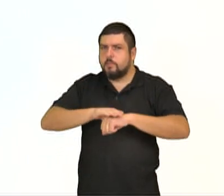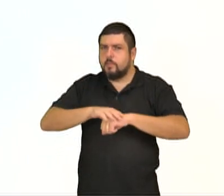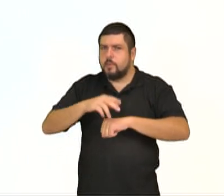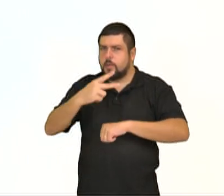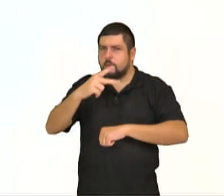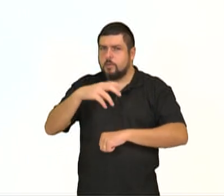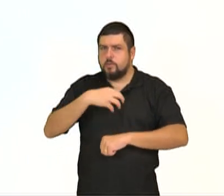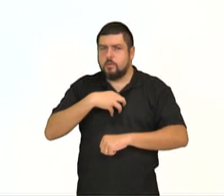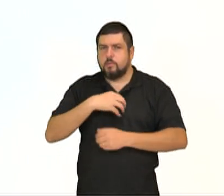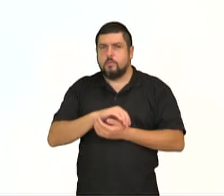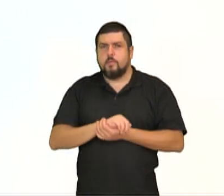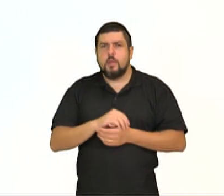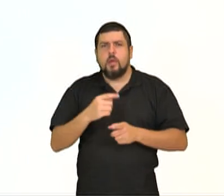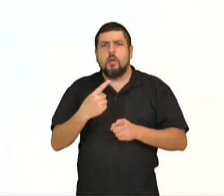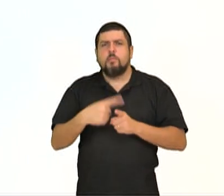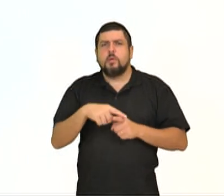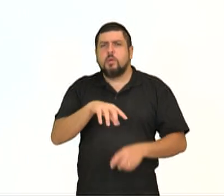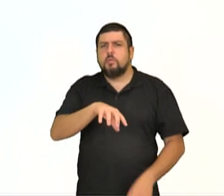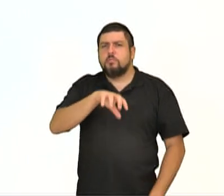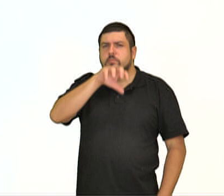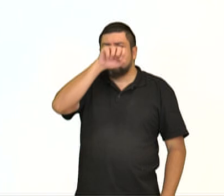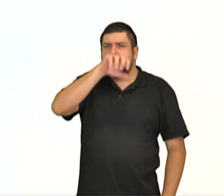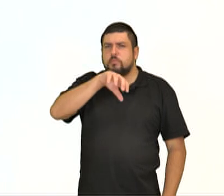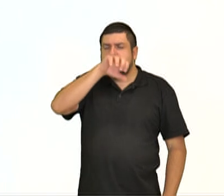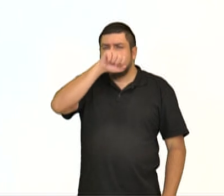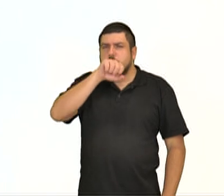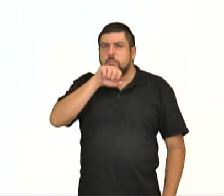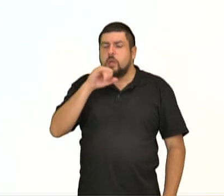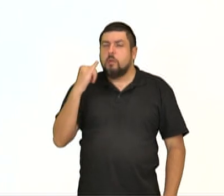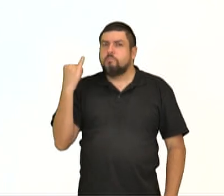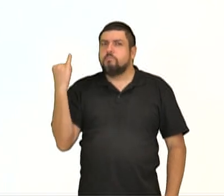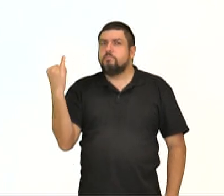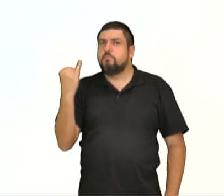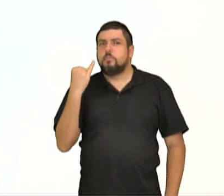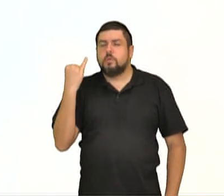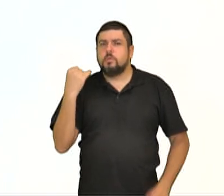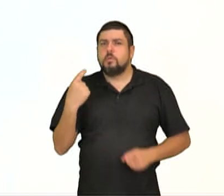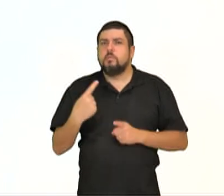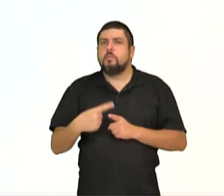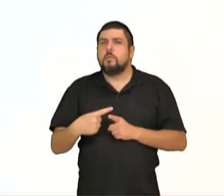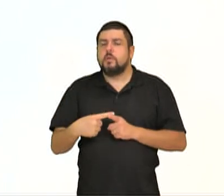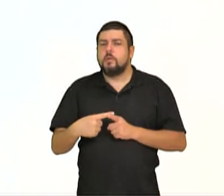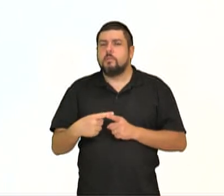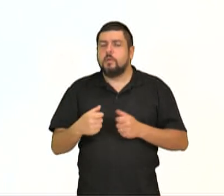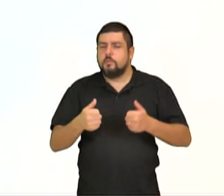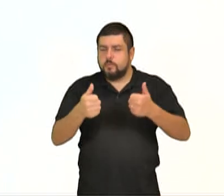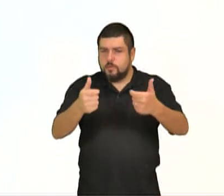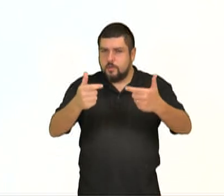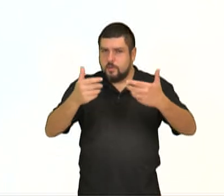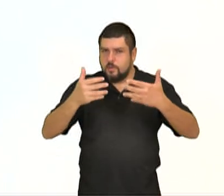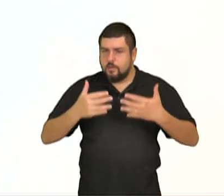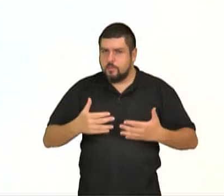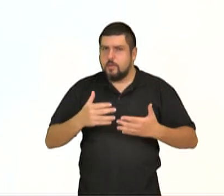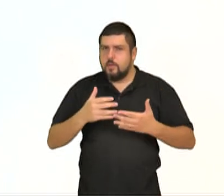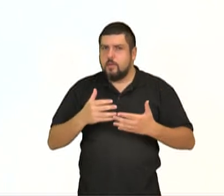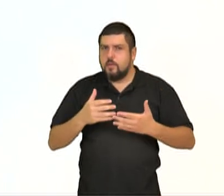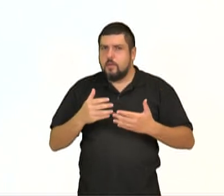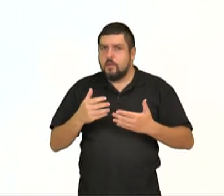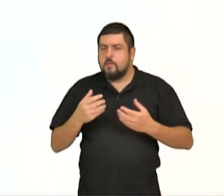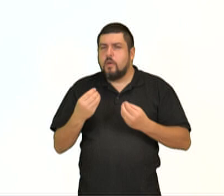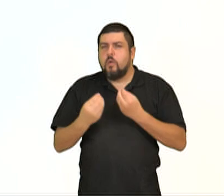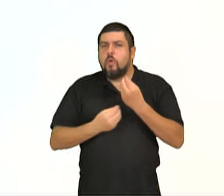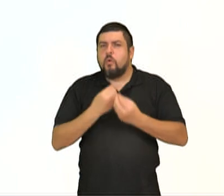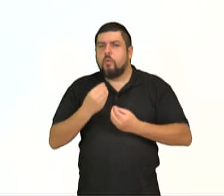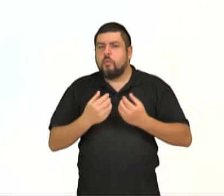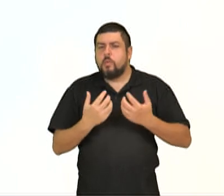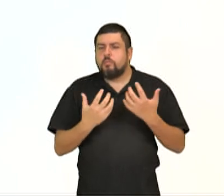a respiração é o processo essencial ao organismo? Explica aí qual é a função,